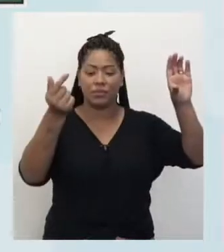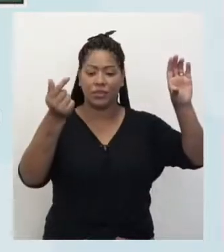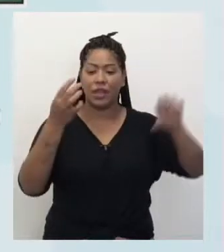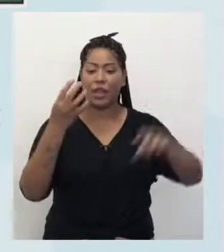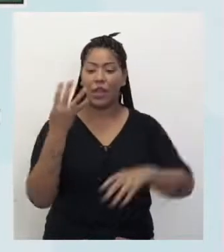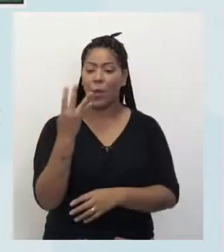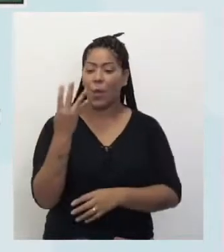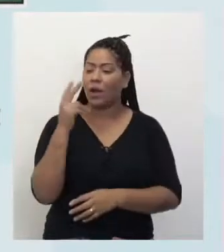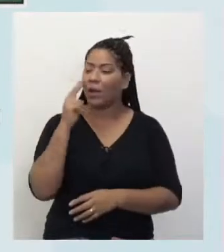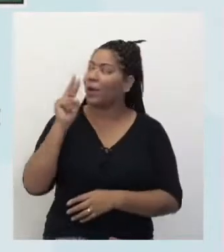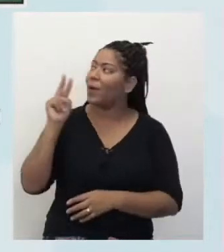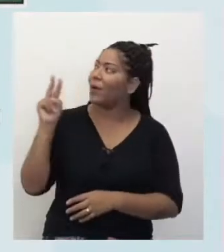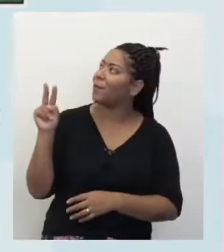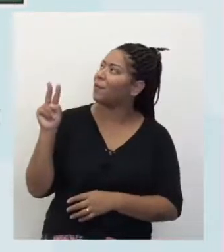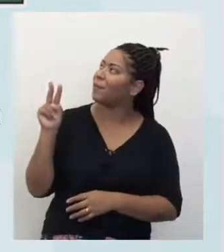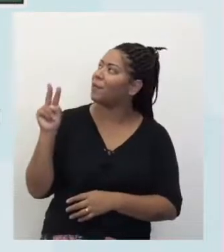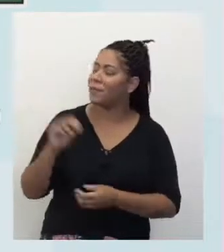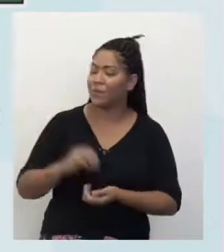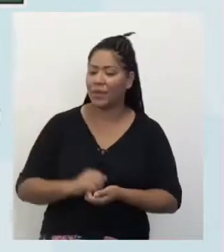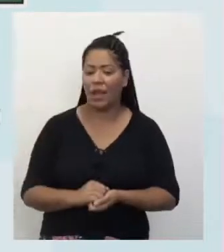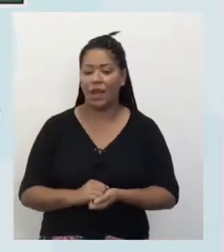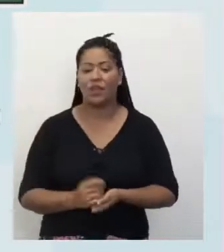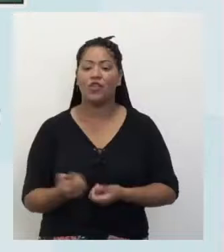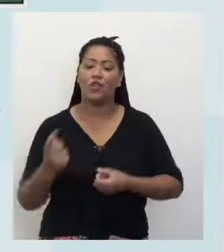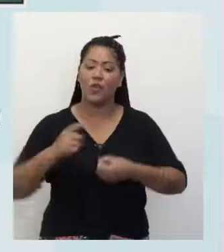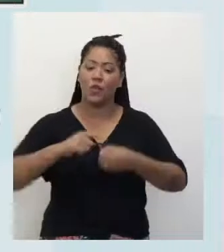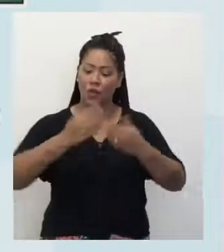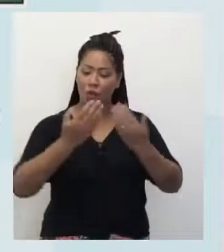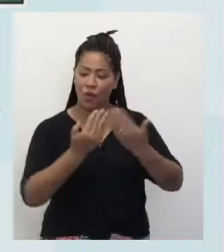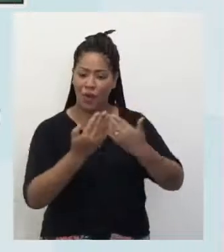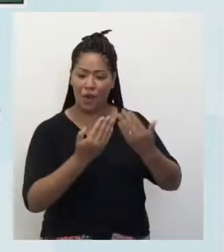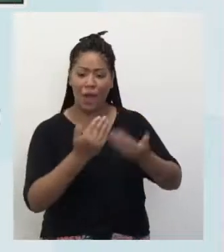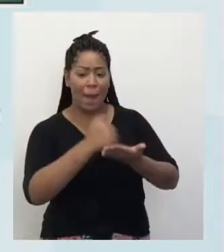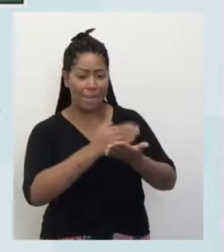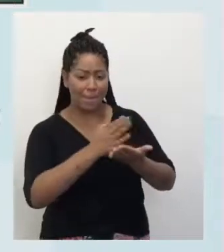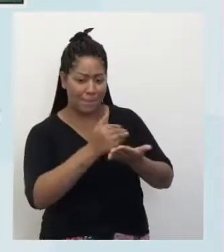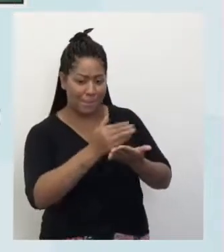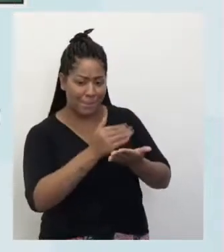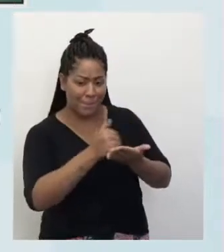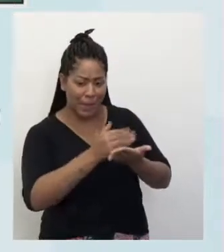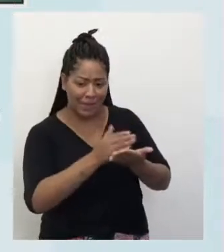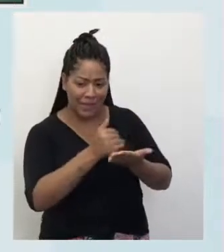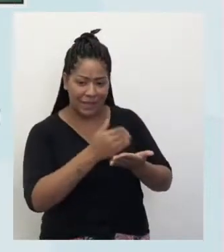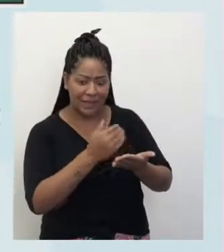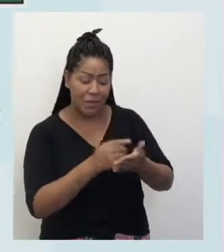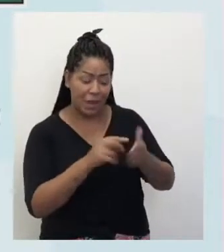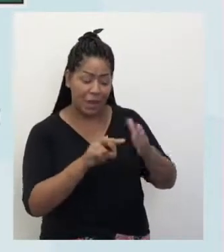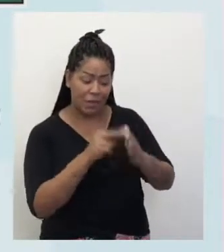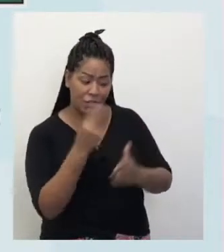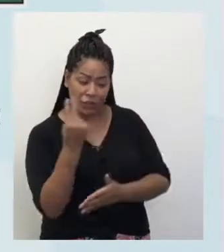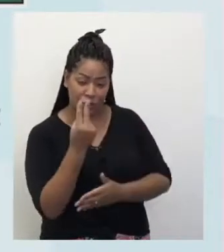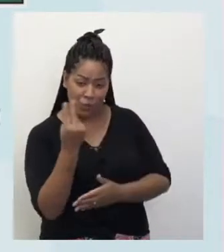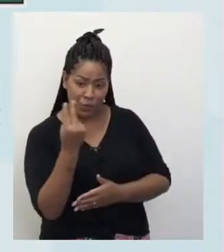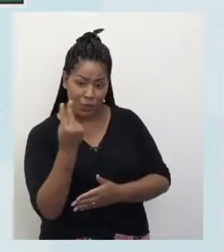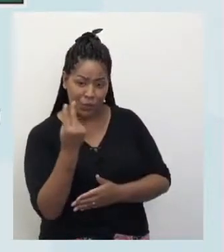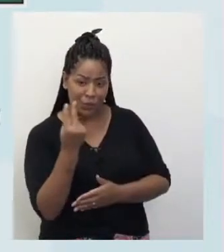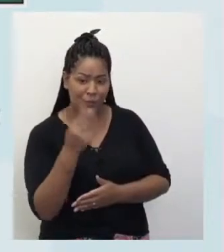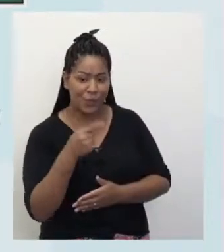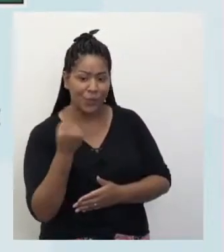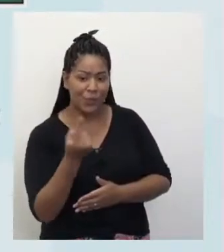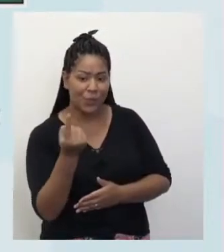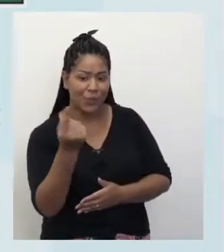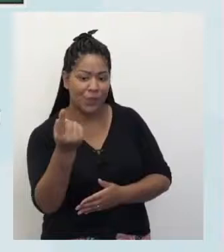quadro, nós temos, eles voltam à conversa. Batata vai para segundo lugar. Batata,